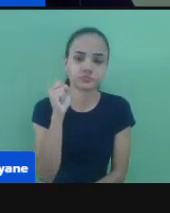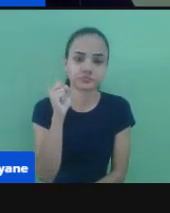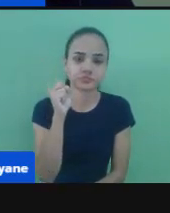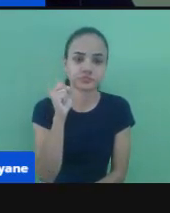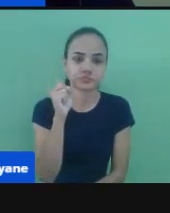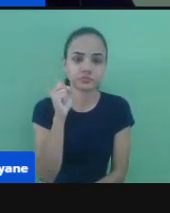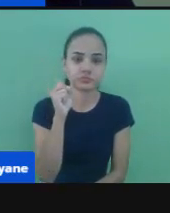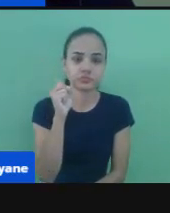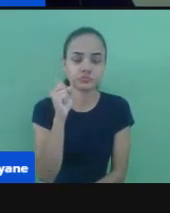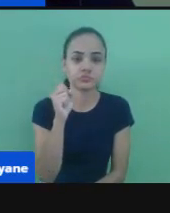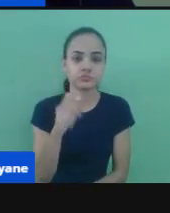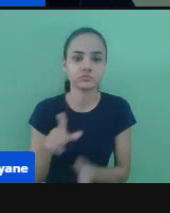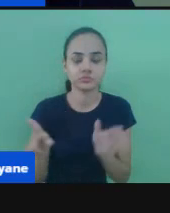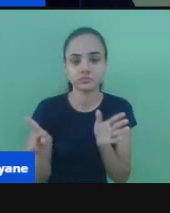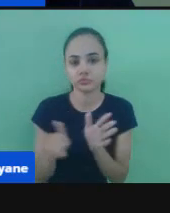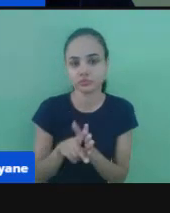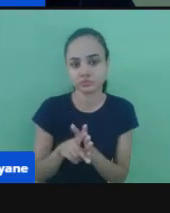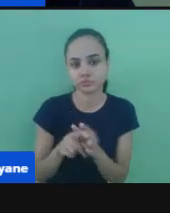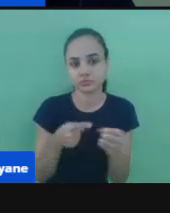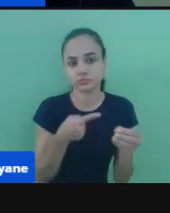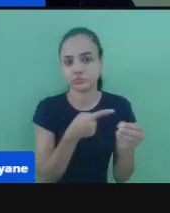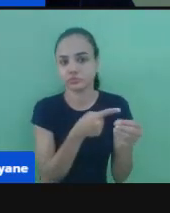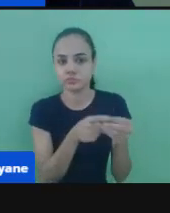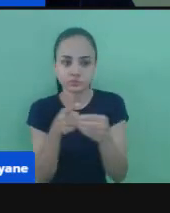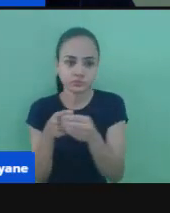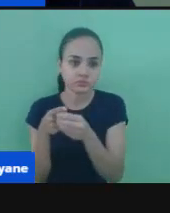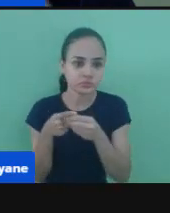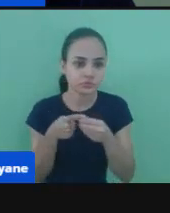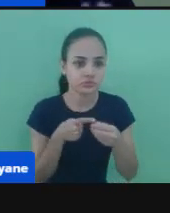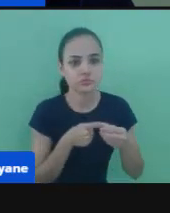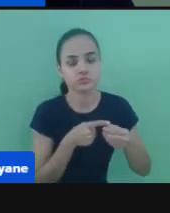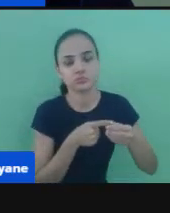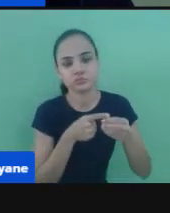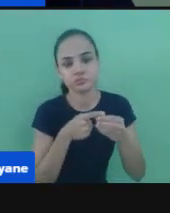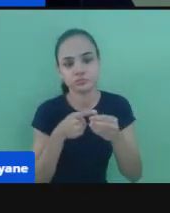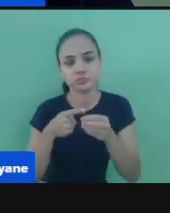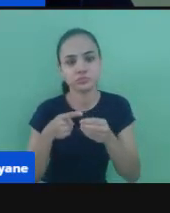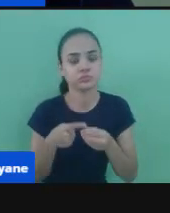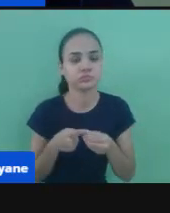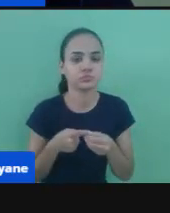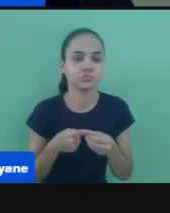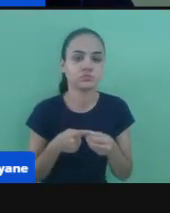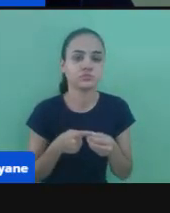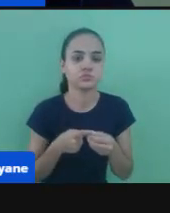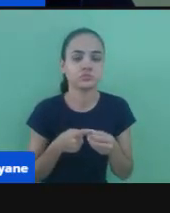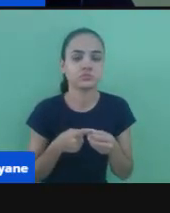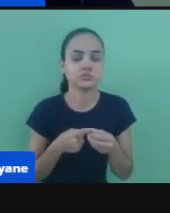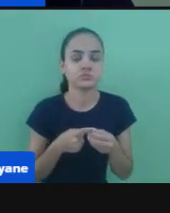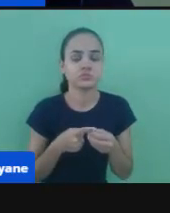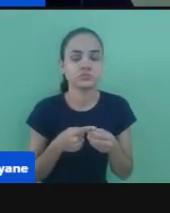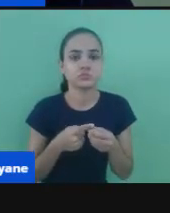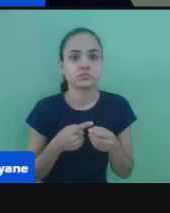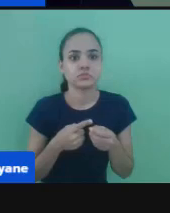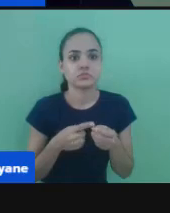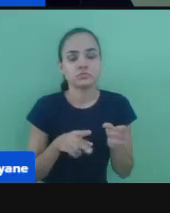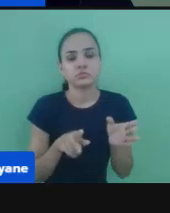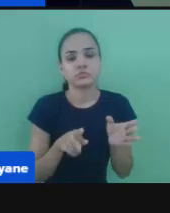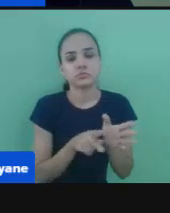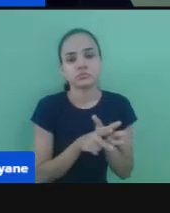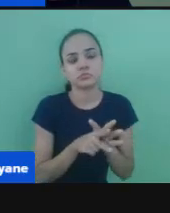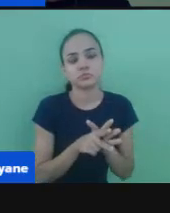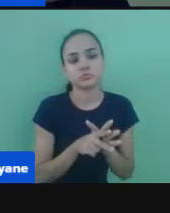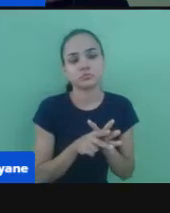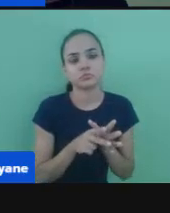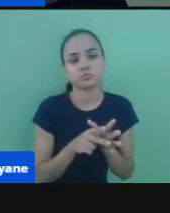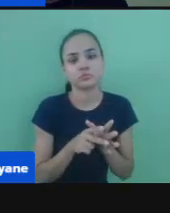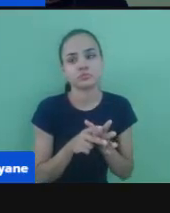das cidades, como que diria, dinamismo do comunismo no início do século